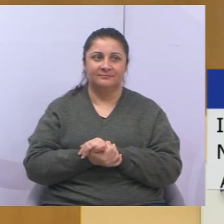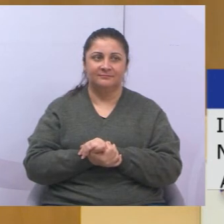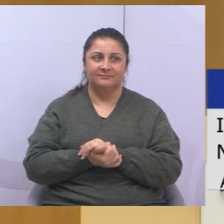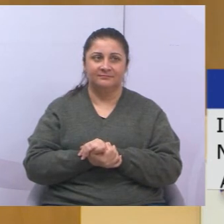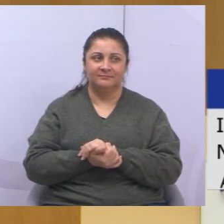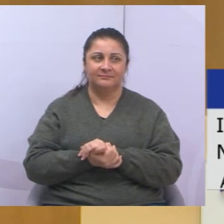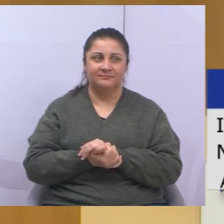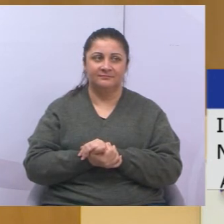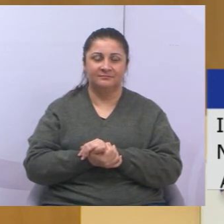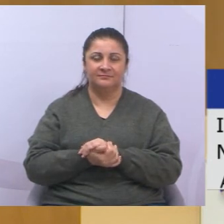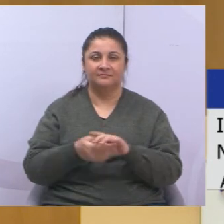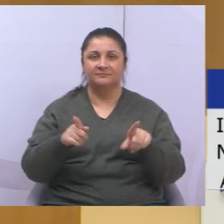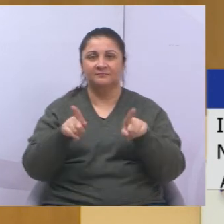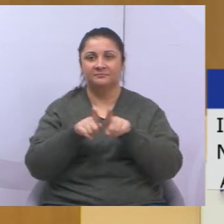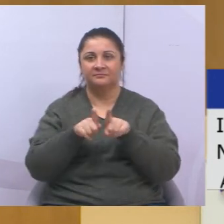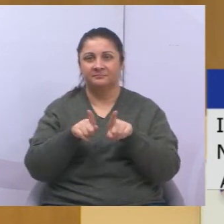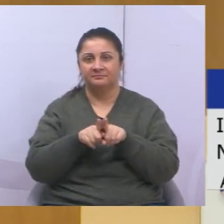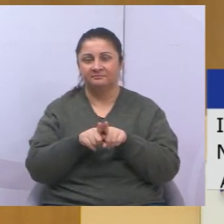E outra, né?